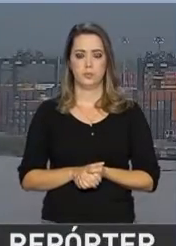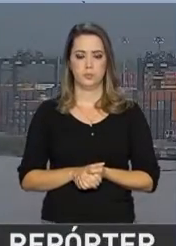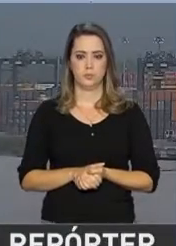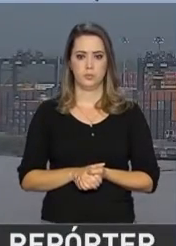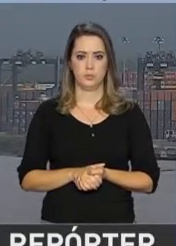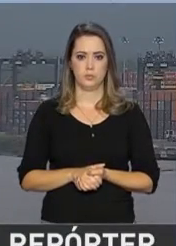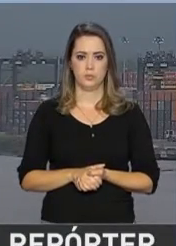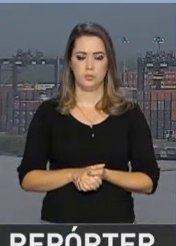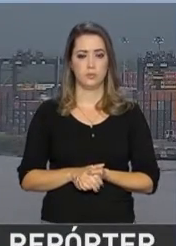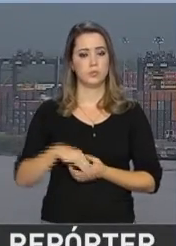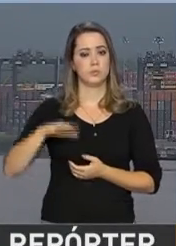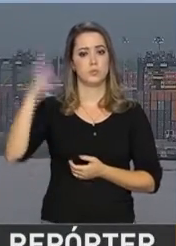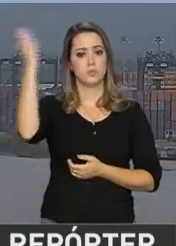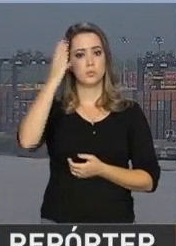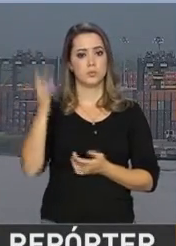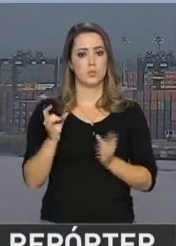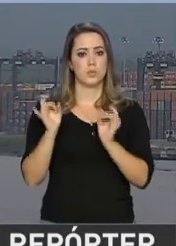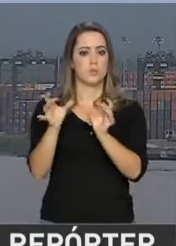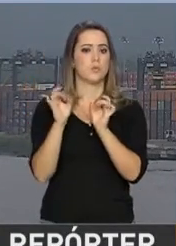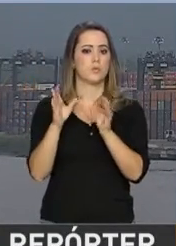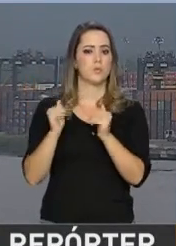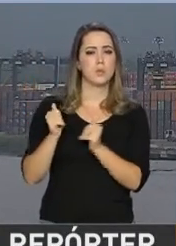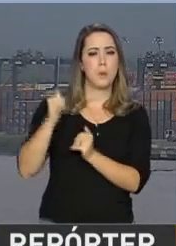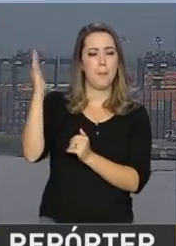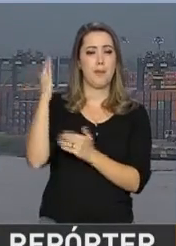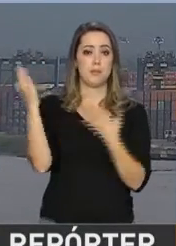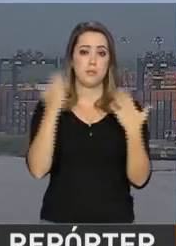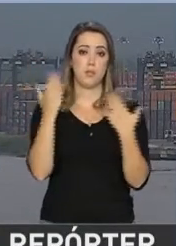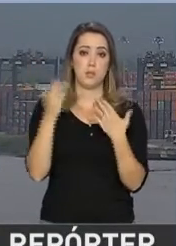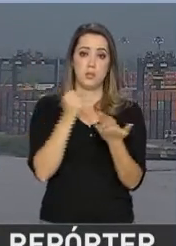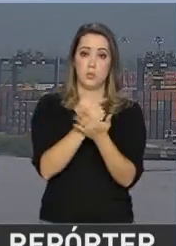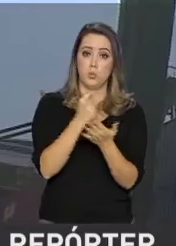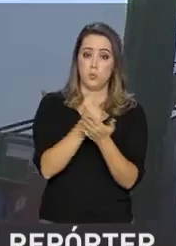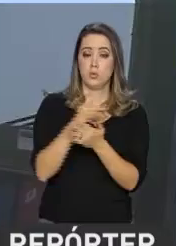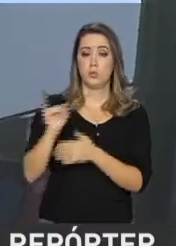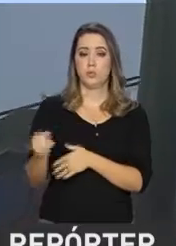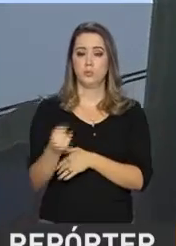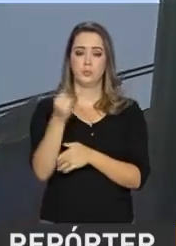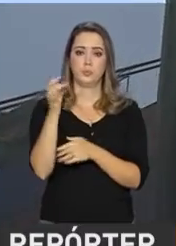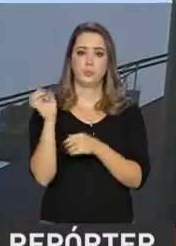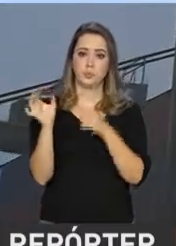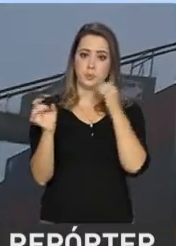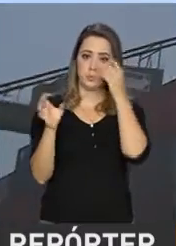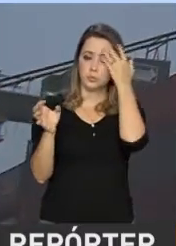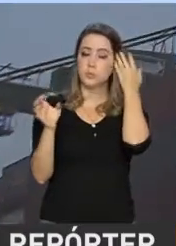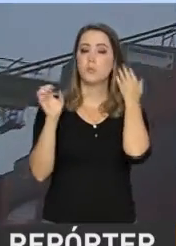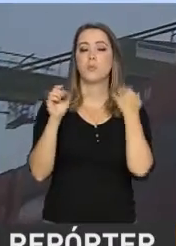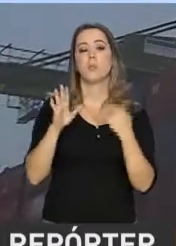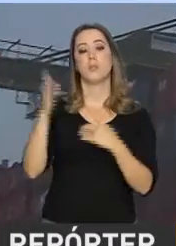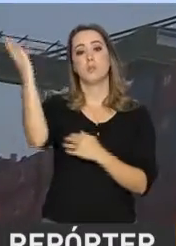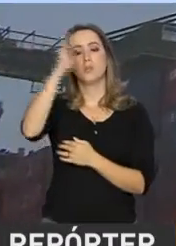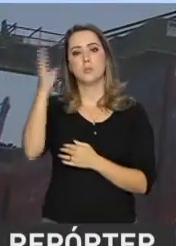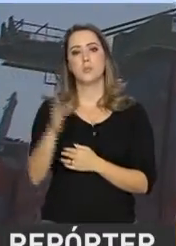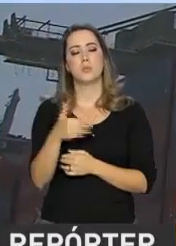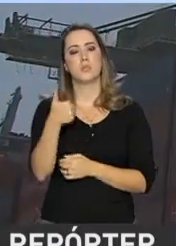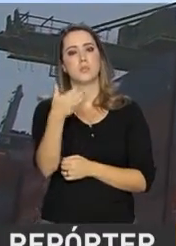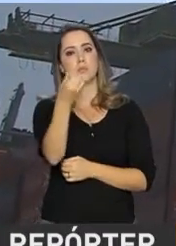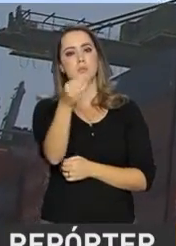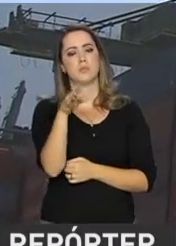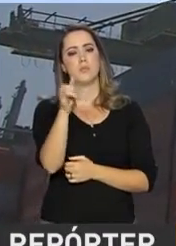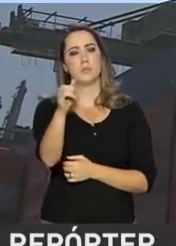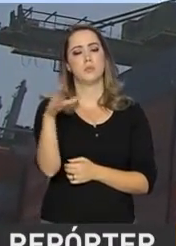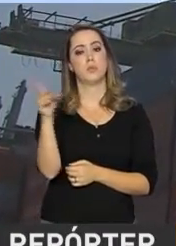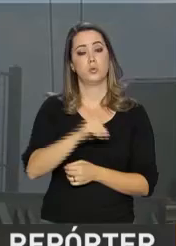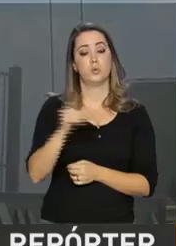o brasil vendeu mais do que encontrou no mês de janeiro as exportações renderam para o país 16 bilhões de